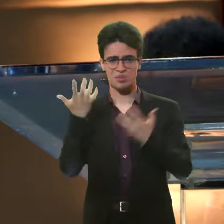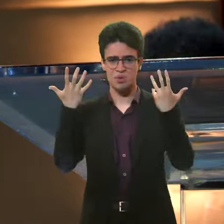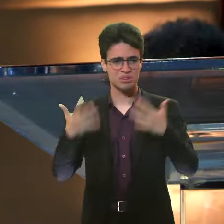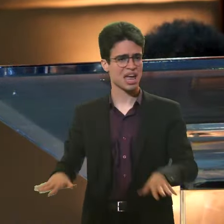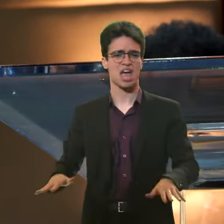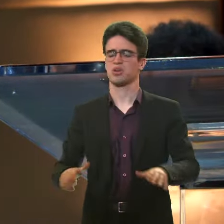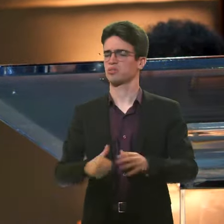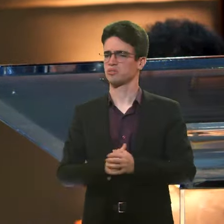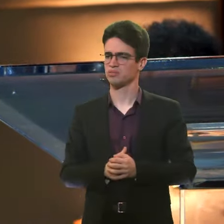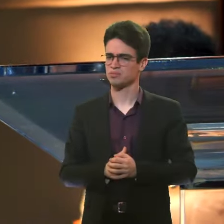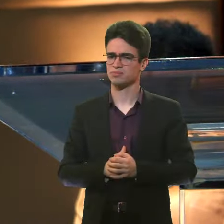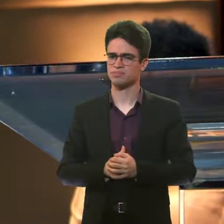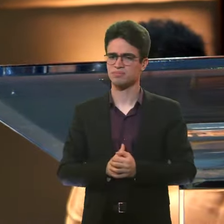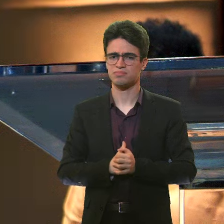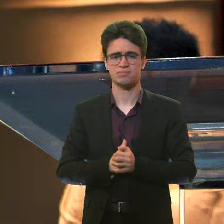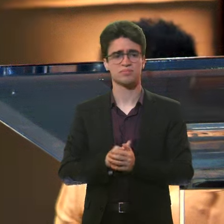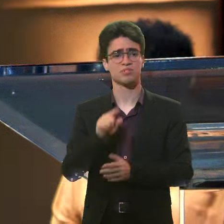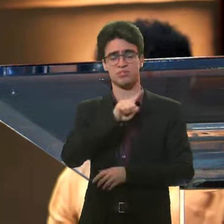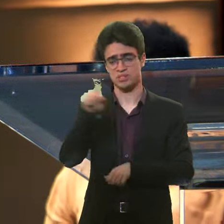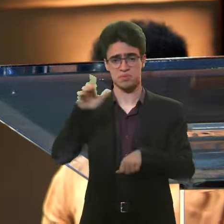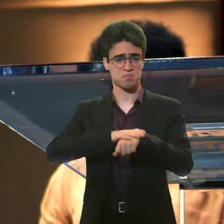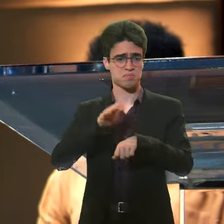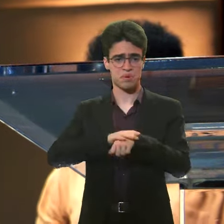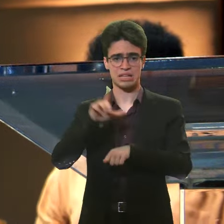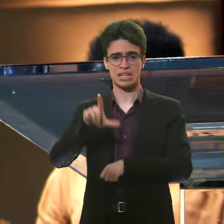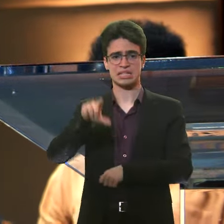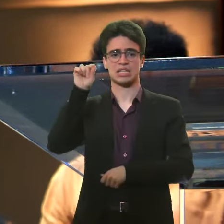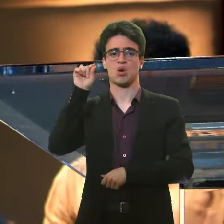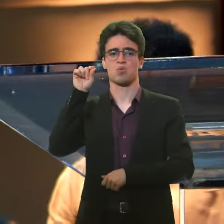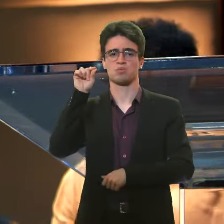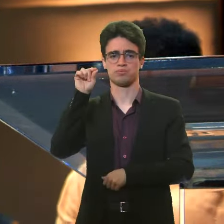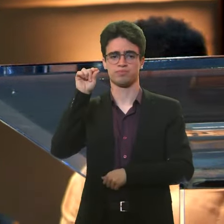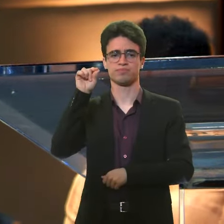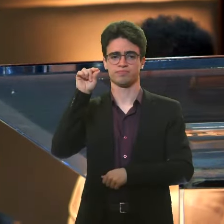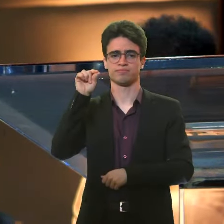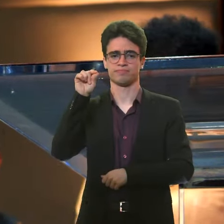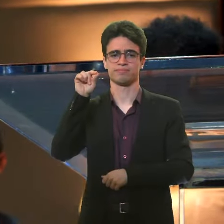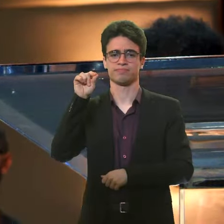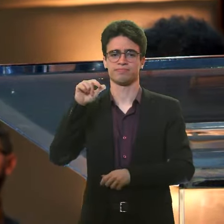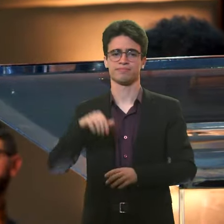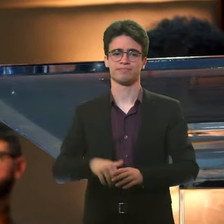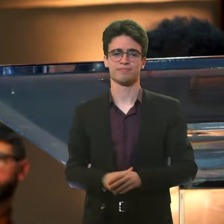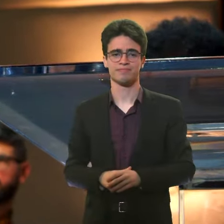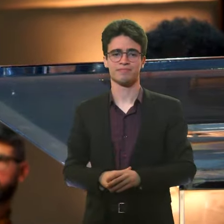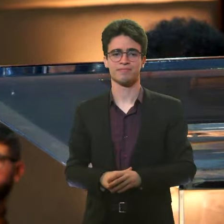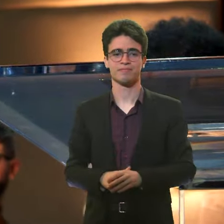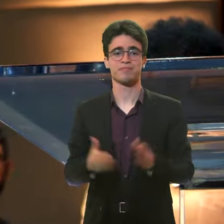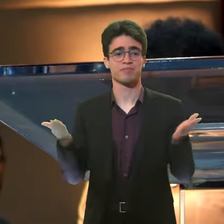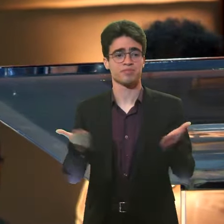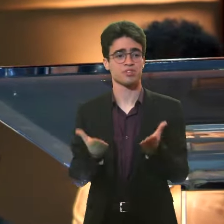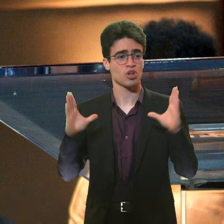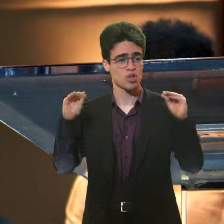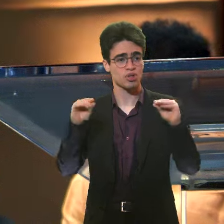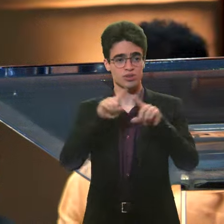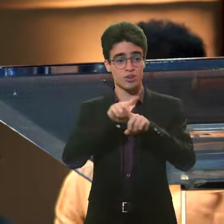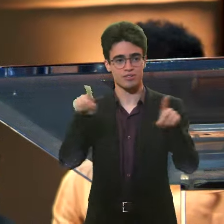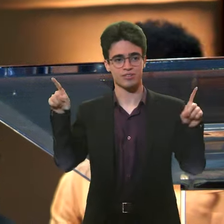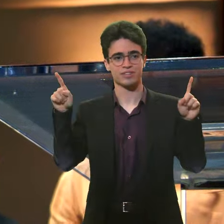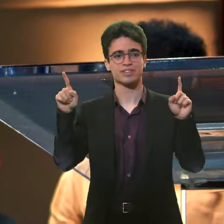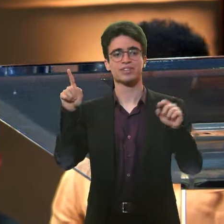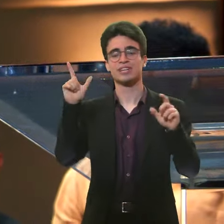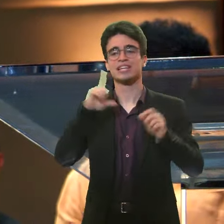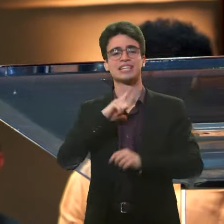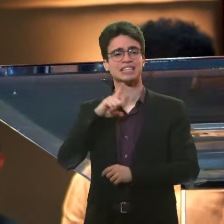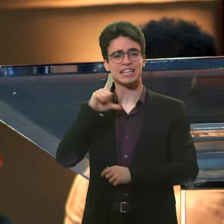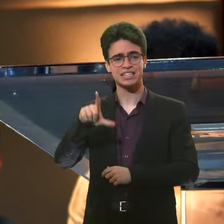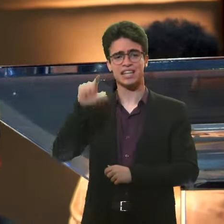nessa vida. É uma decisão que você tem que tomar. Se nessa noite você quer tomar essa decisão, eu quero Jesus na minha